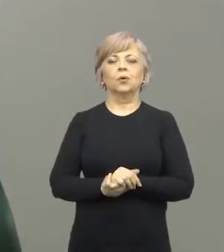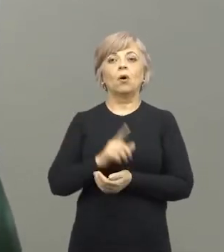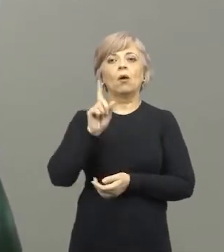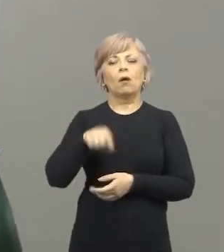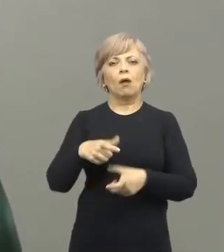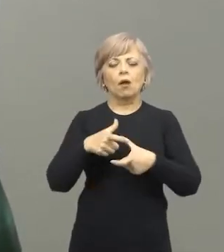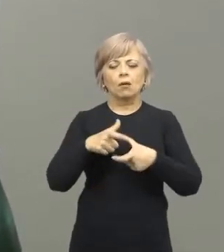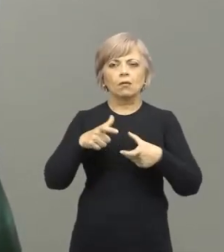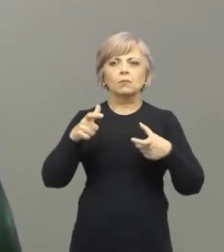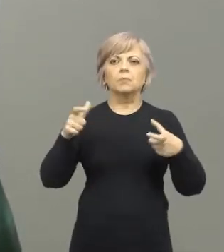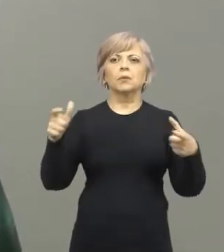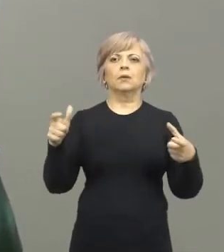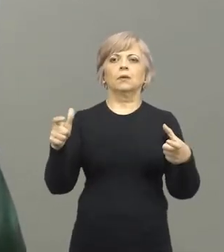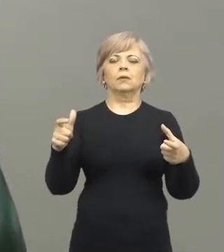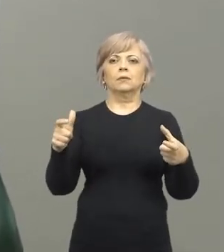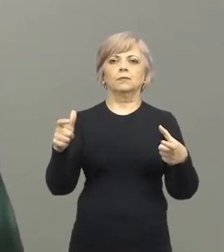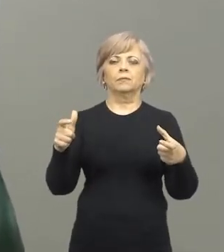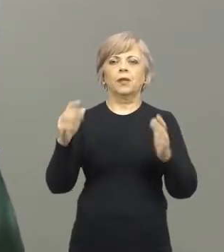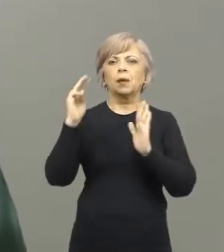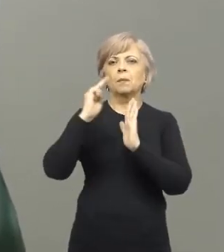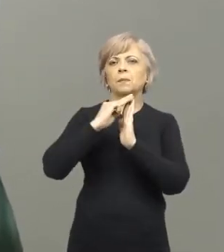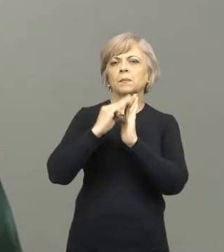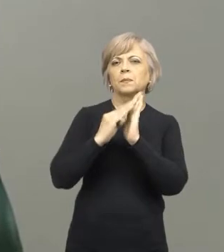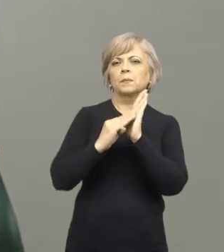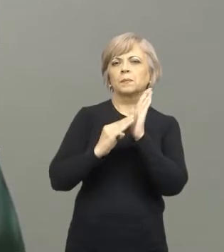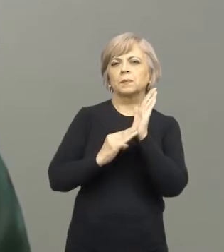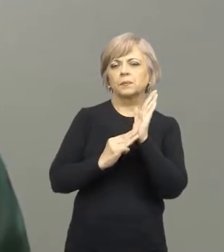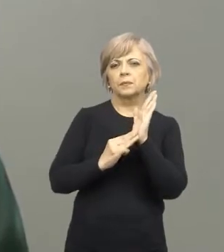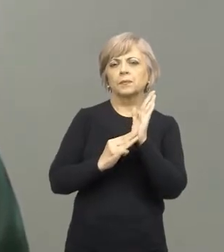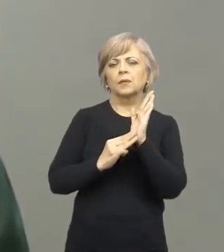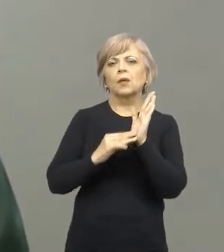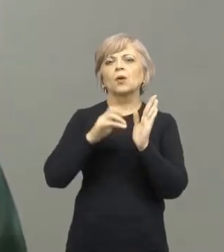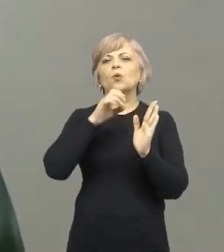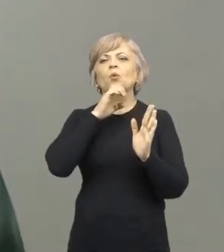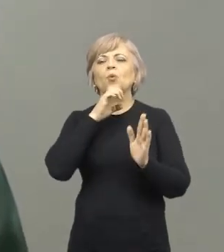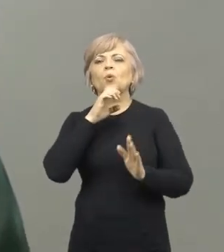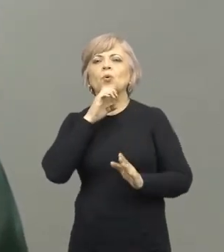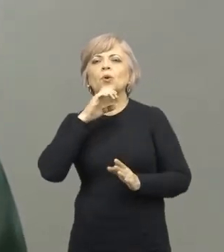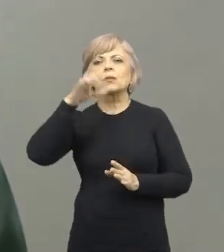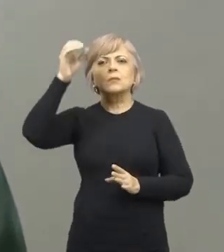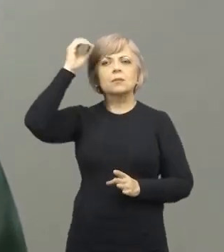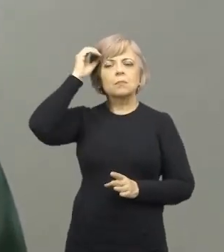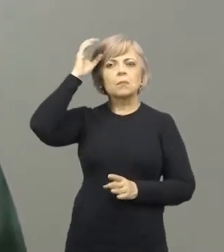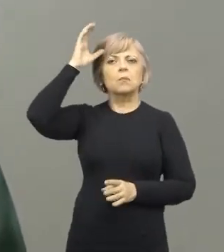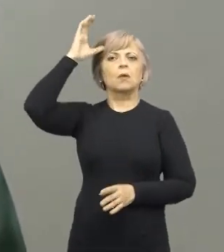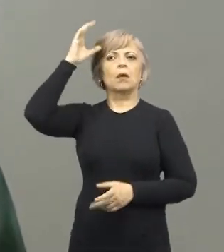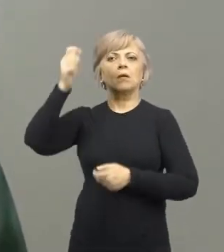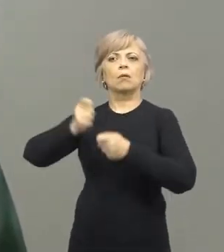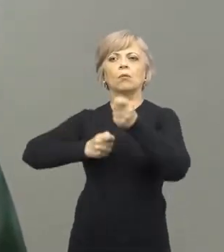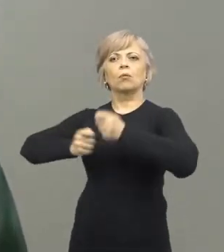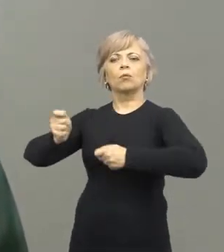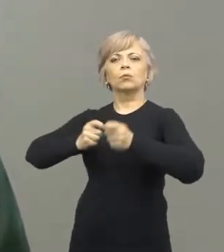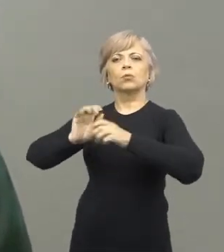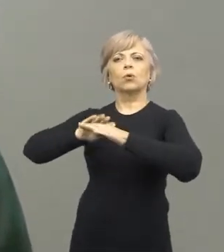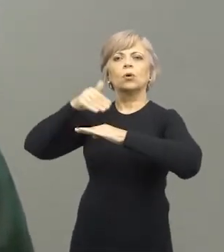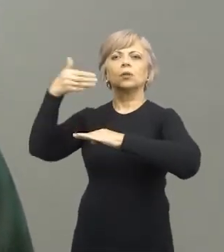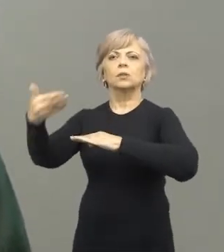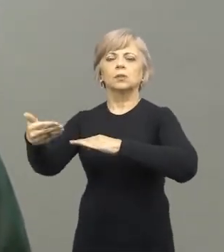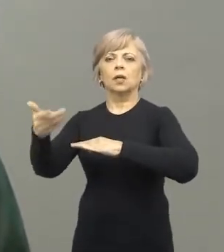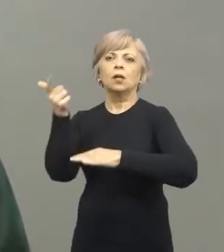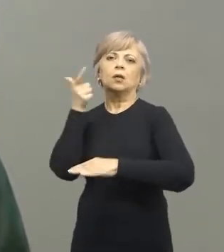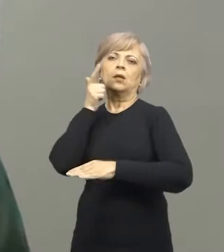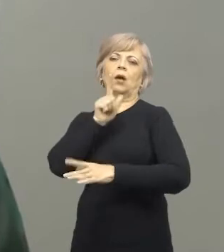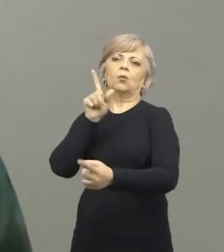Ampliar a metodologia e o conhecimento sobre o controle externo e alcançar o